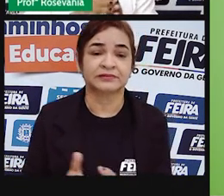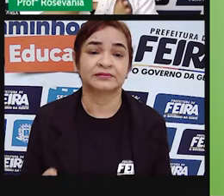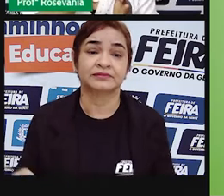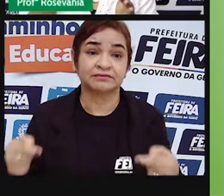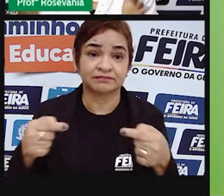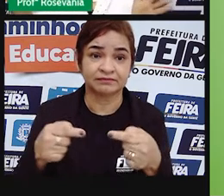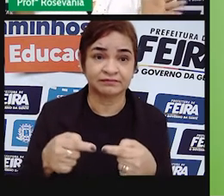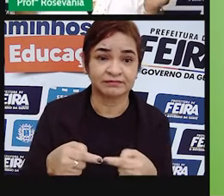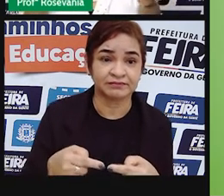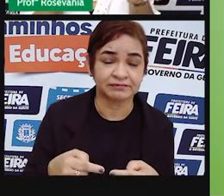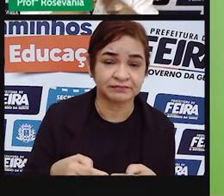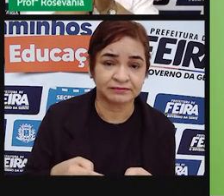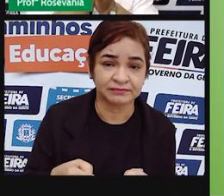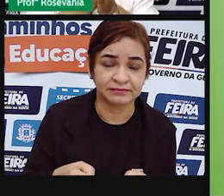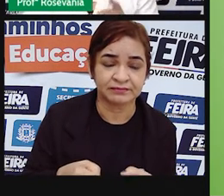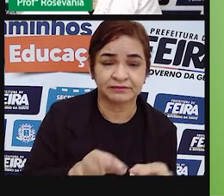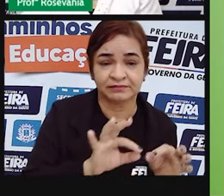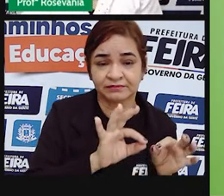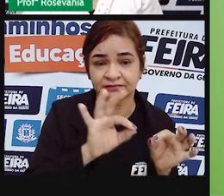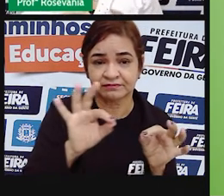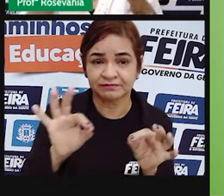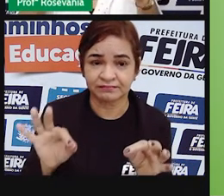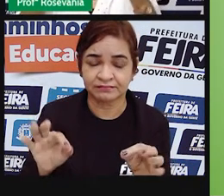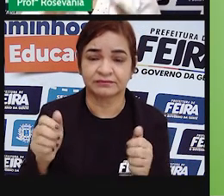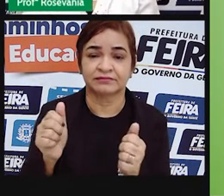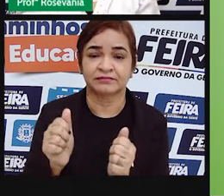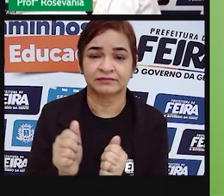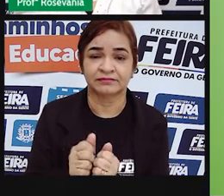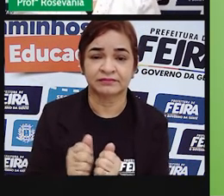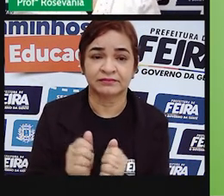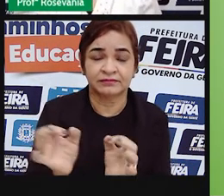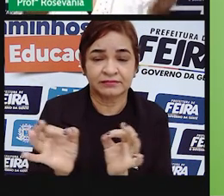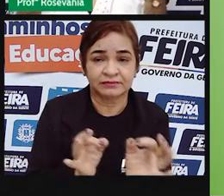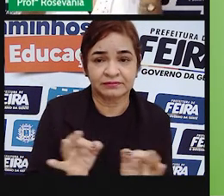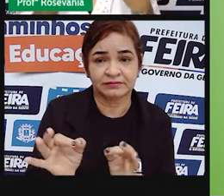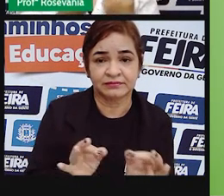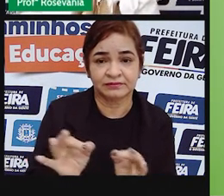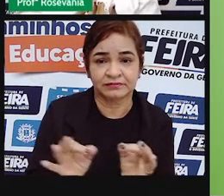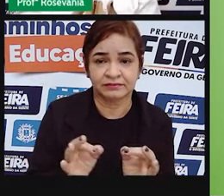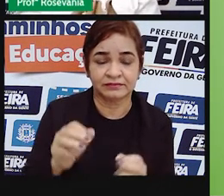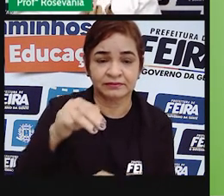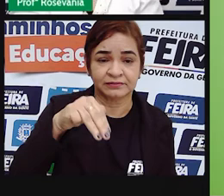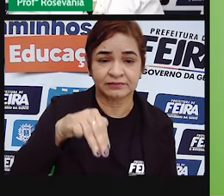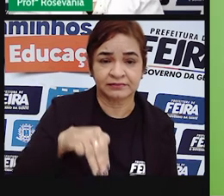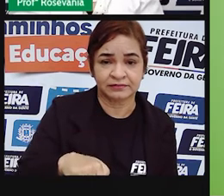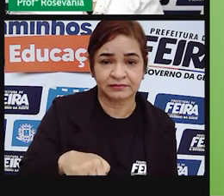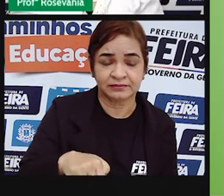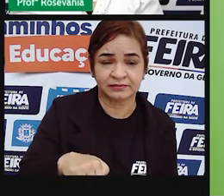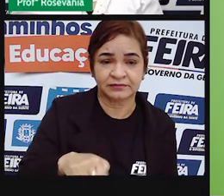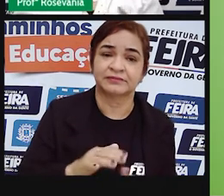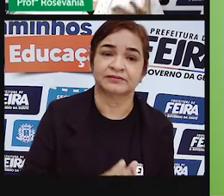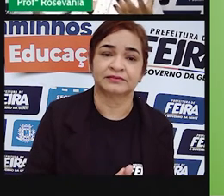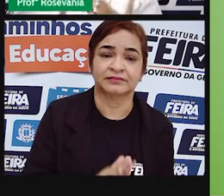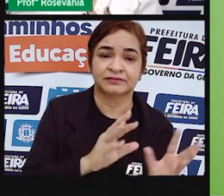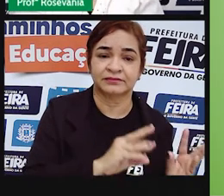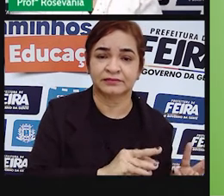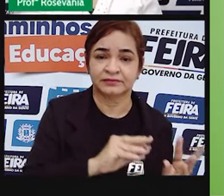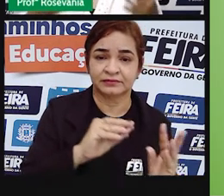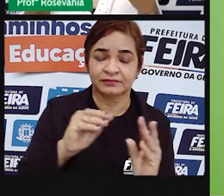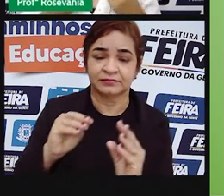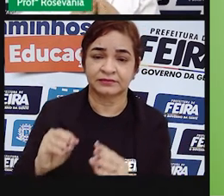ligadinhos é uma linha entre eles que ligam eles então processo de imigração é achei piada né